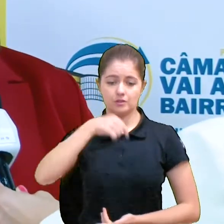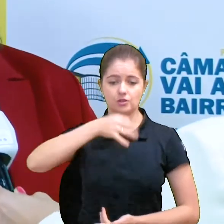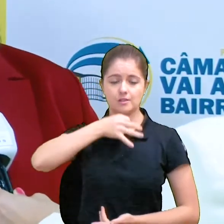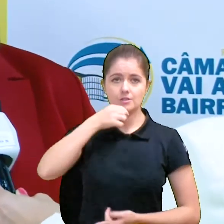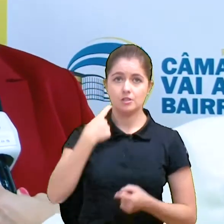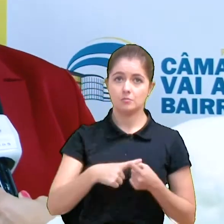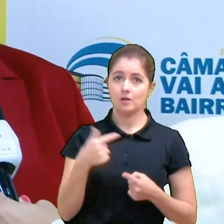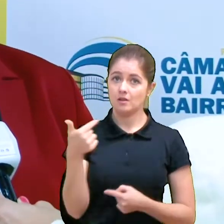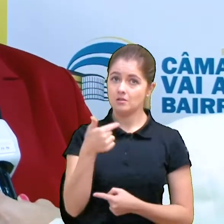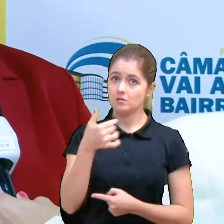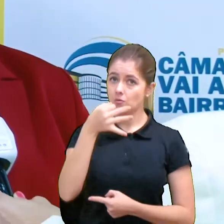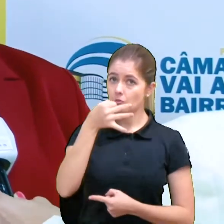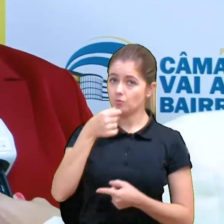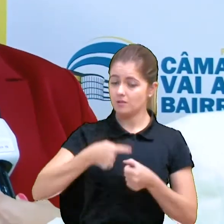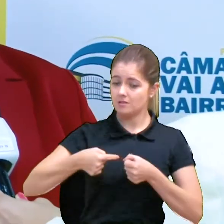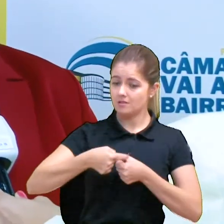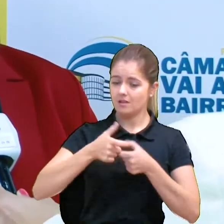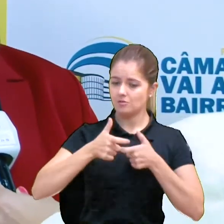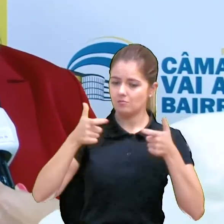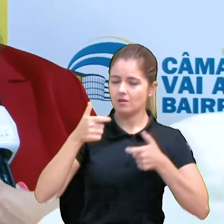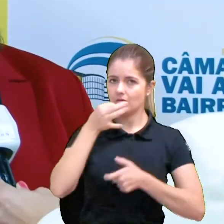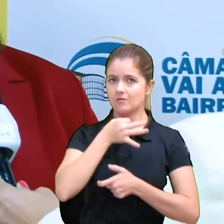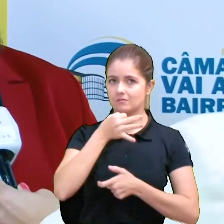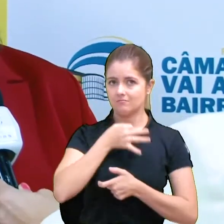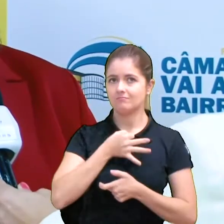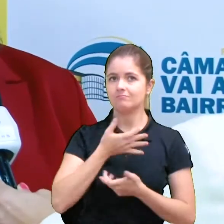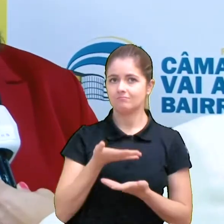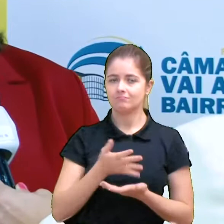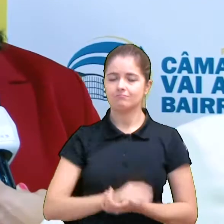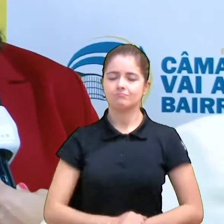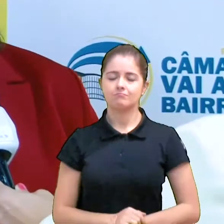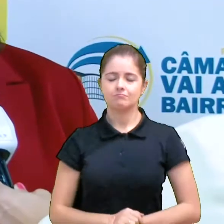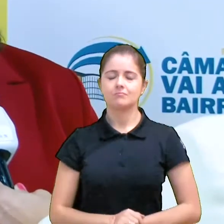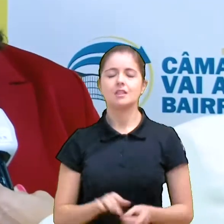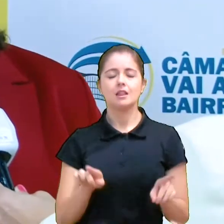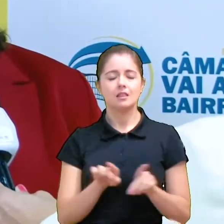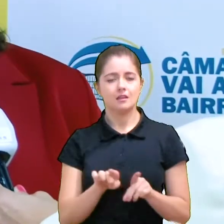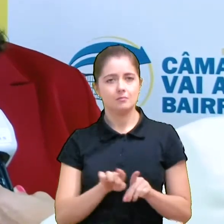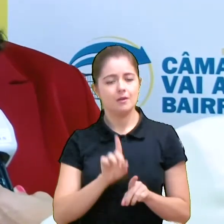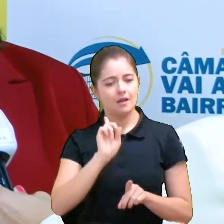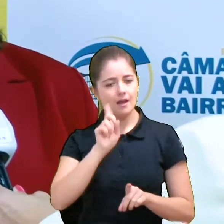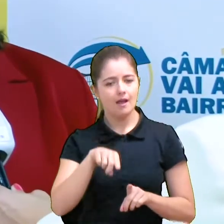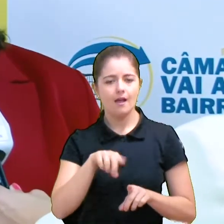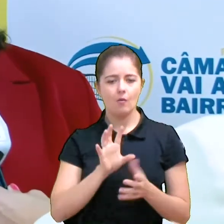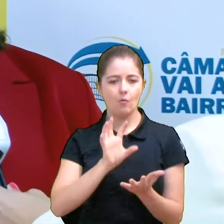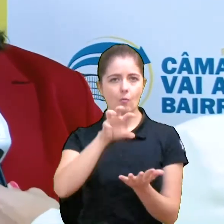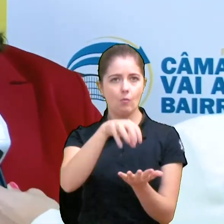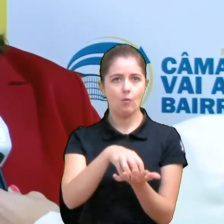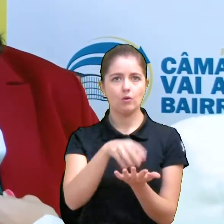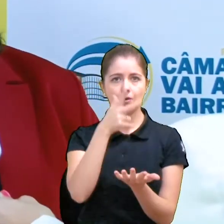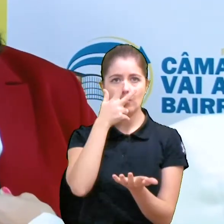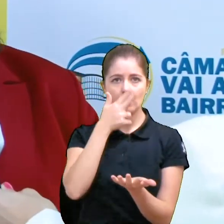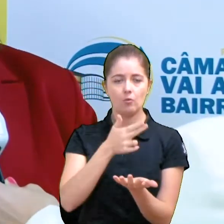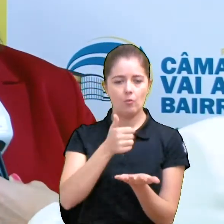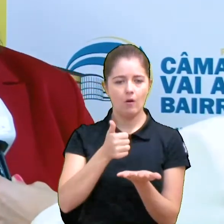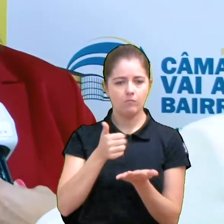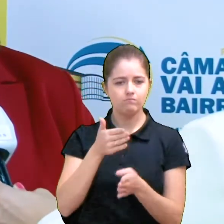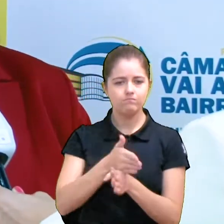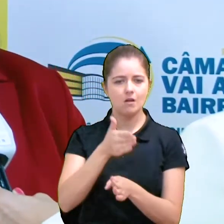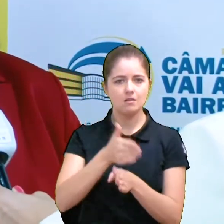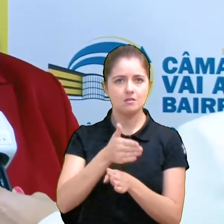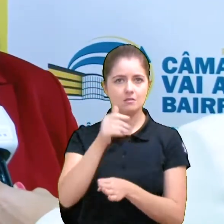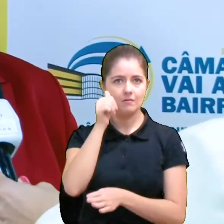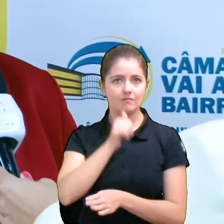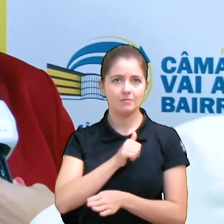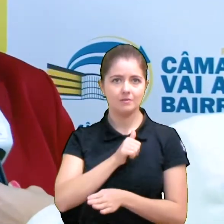estado, também ter esse órgão, como eu falei, um instrumento, né, de organização da participação feminina das